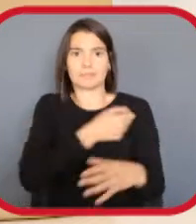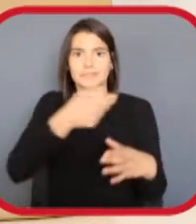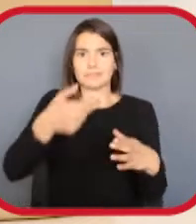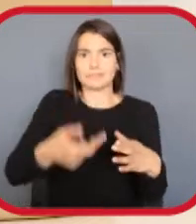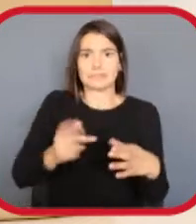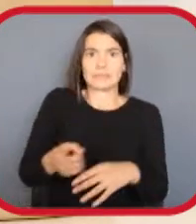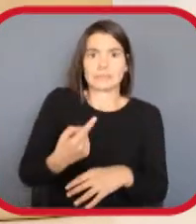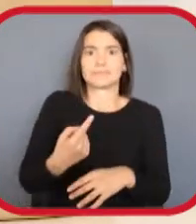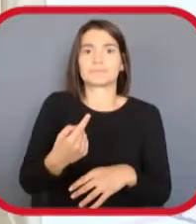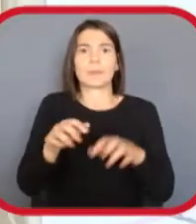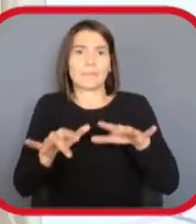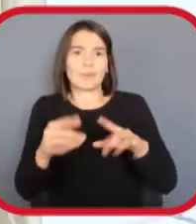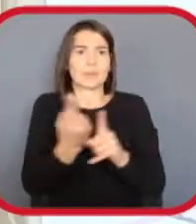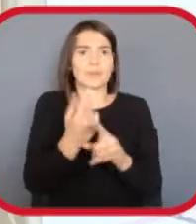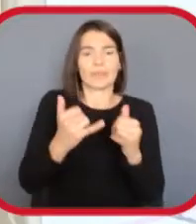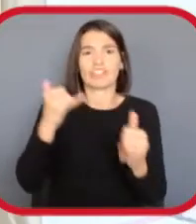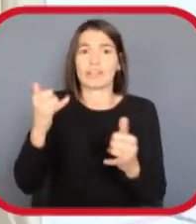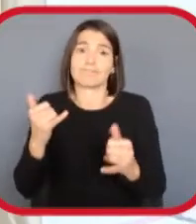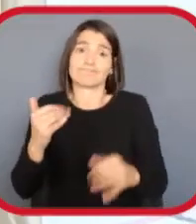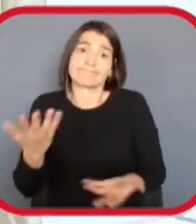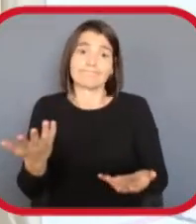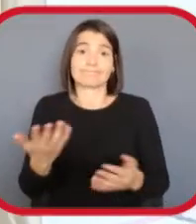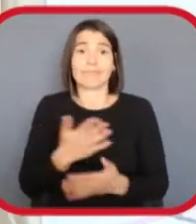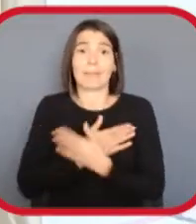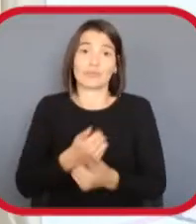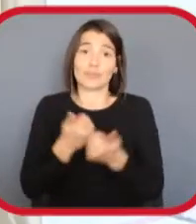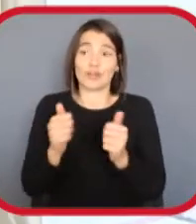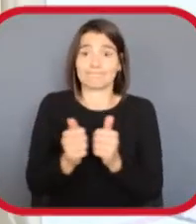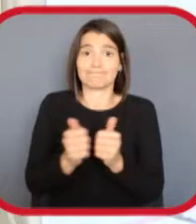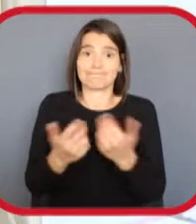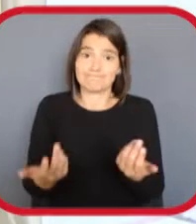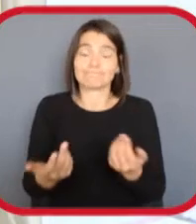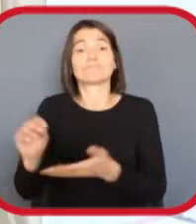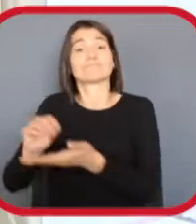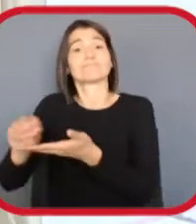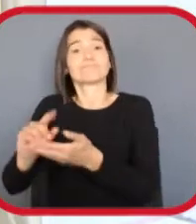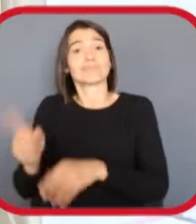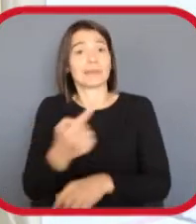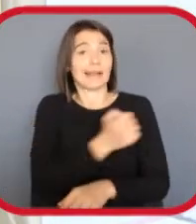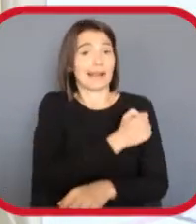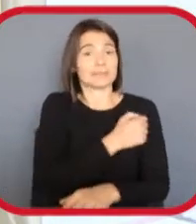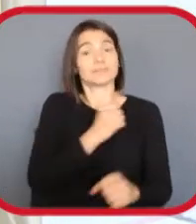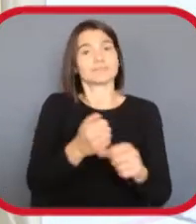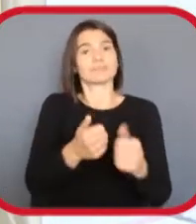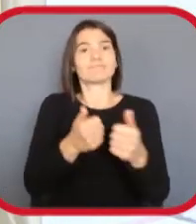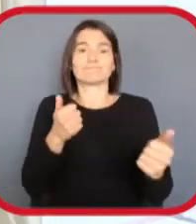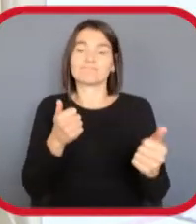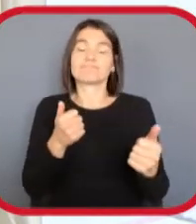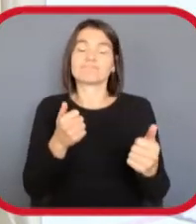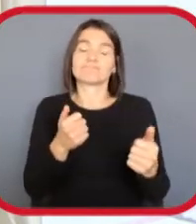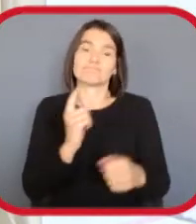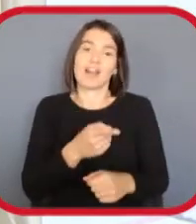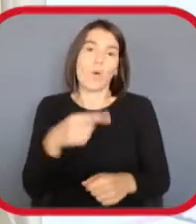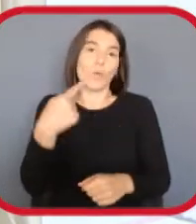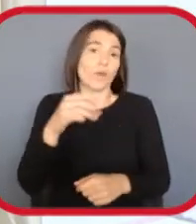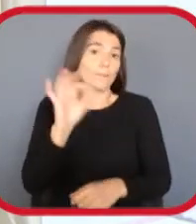A pandemia fechou-nos em casa e fez dos computadores e outros meios digitais os nossos melhores companheiros. Do escritório para casa, o teletrabalho